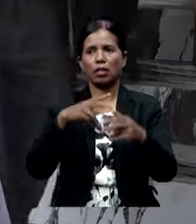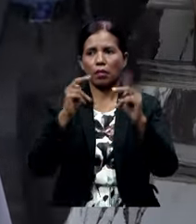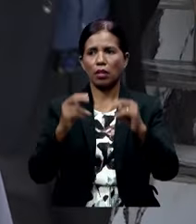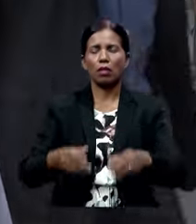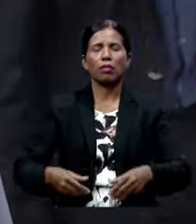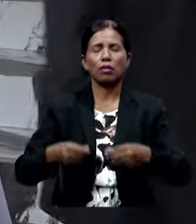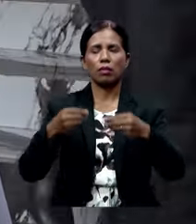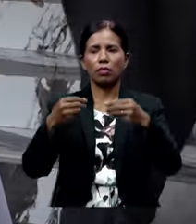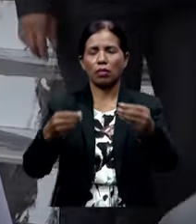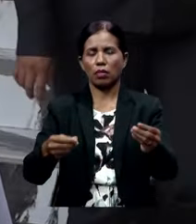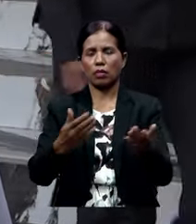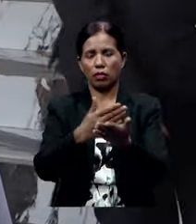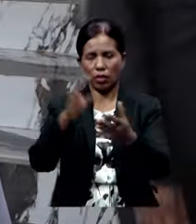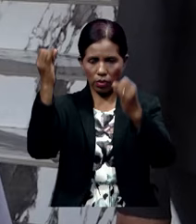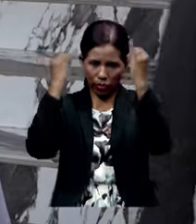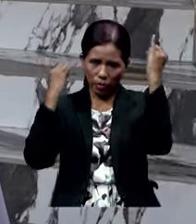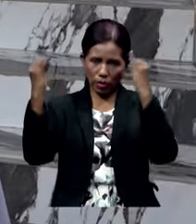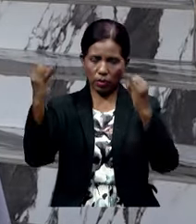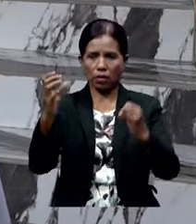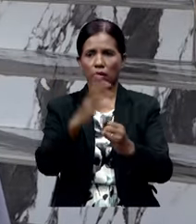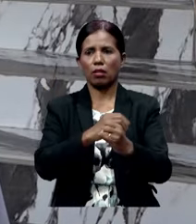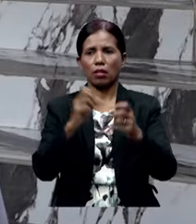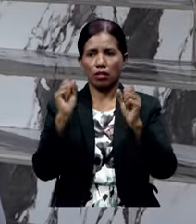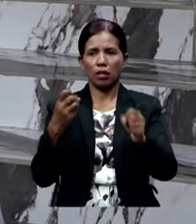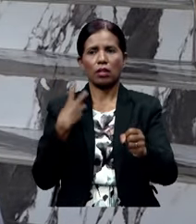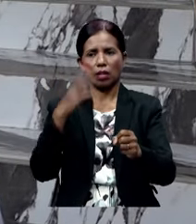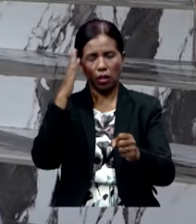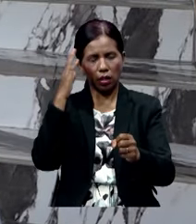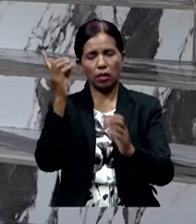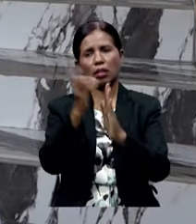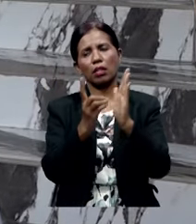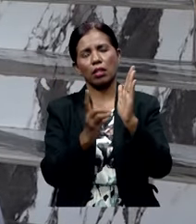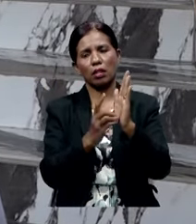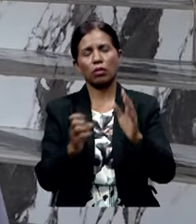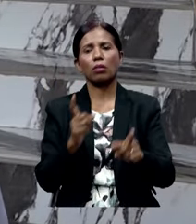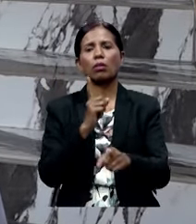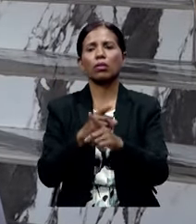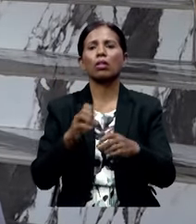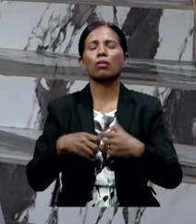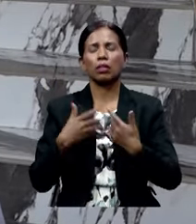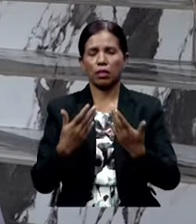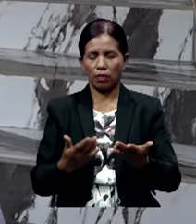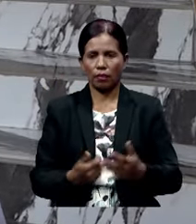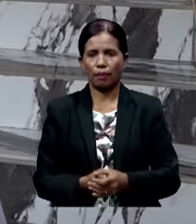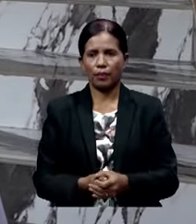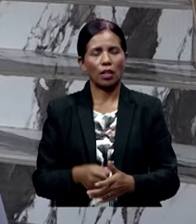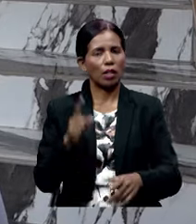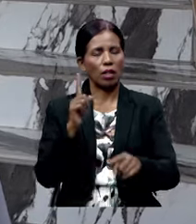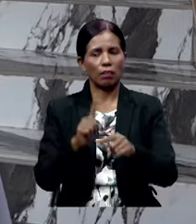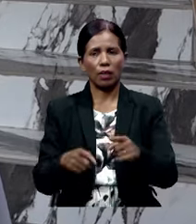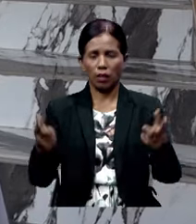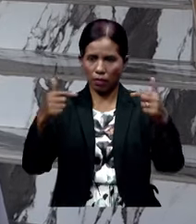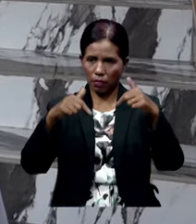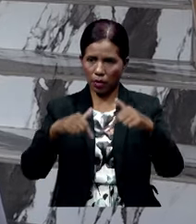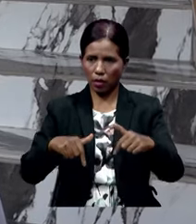coordenação digitaliza ba informação pode não é para ita tenha ita ne dados lo losne o insa para la bele mai date ho